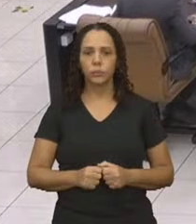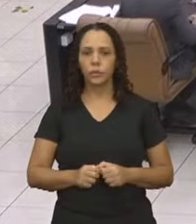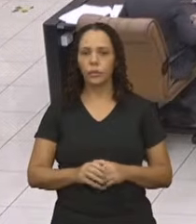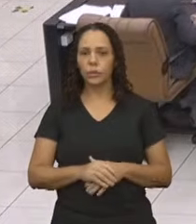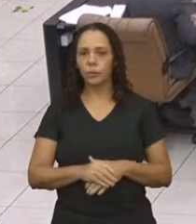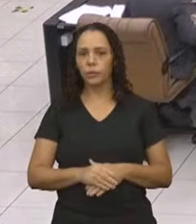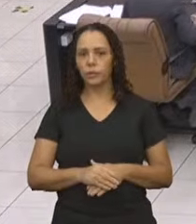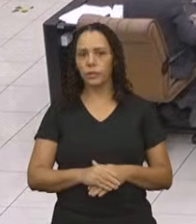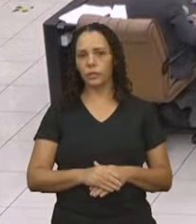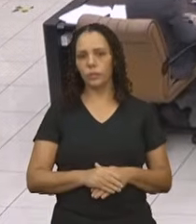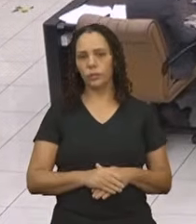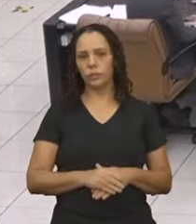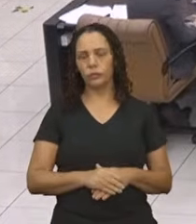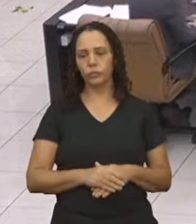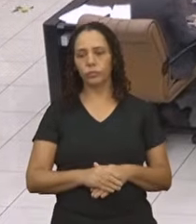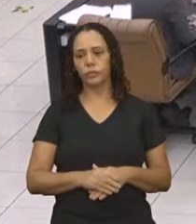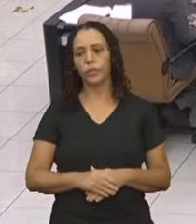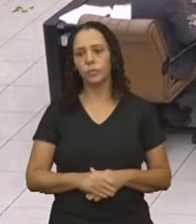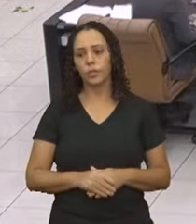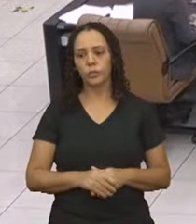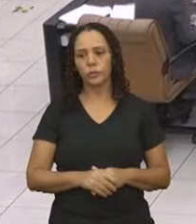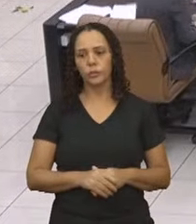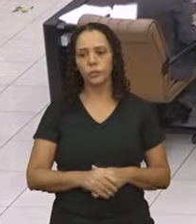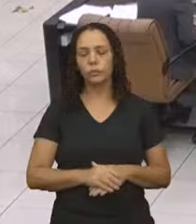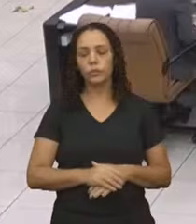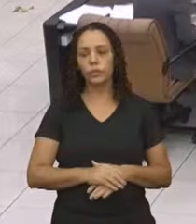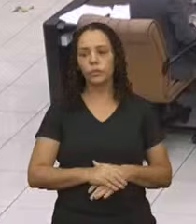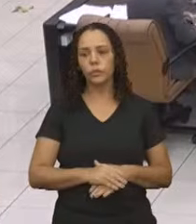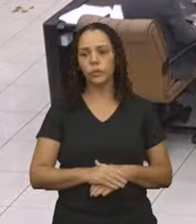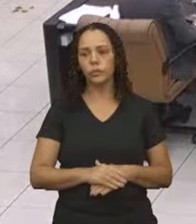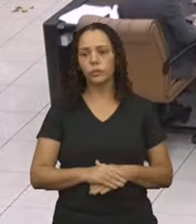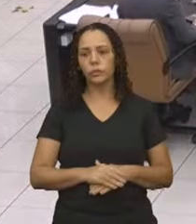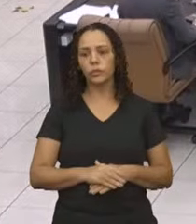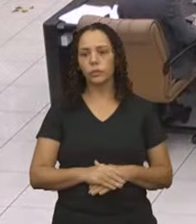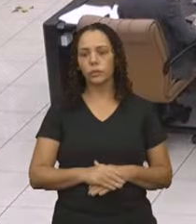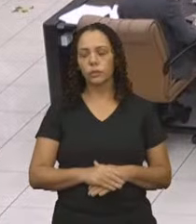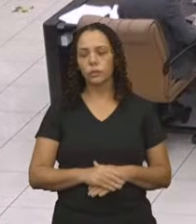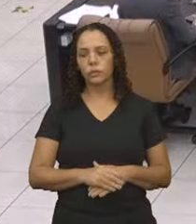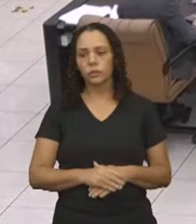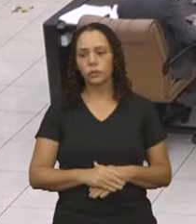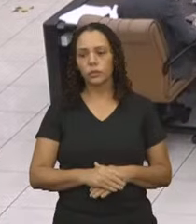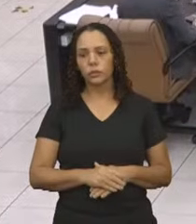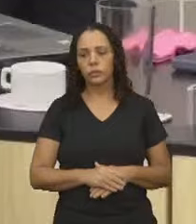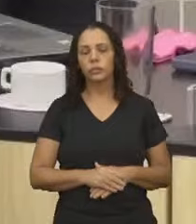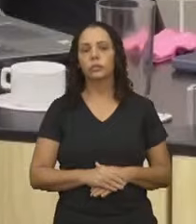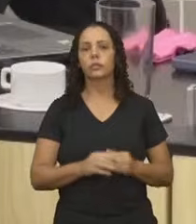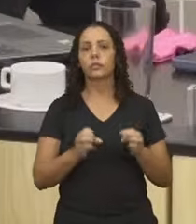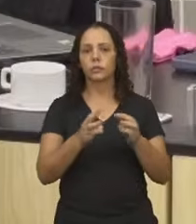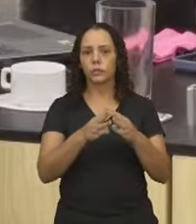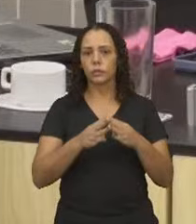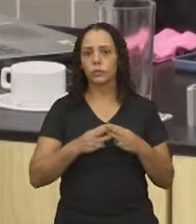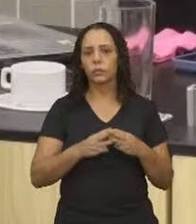A moção 675, né? Acho que agora... Não, já foi. Tá. Moção